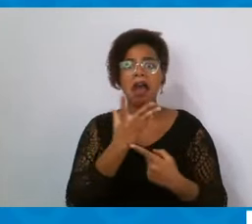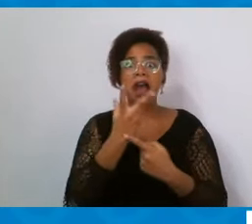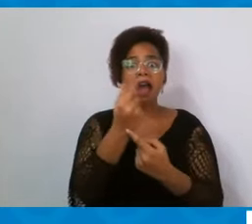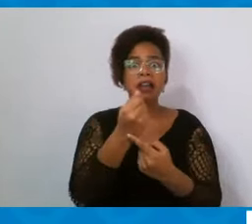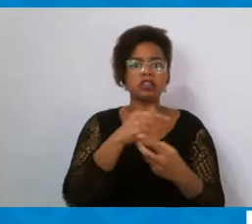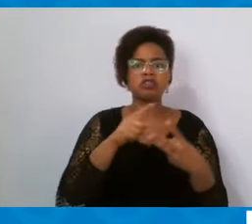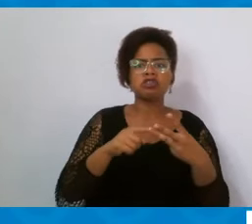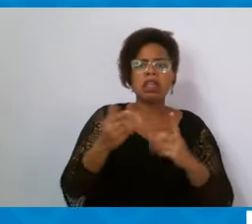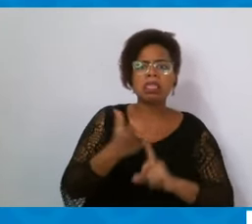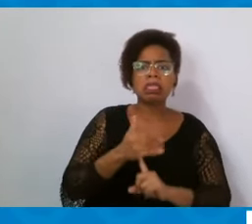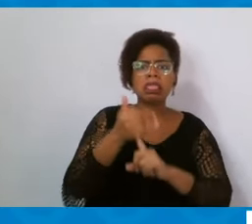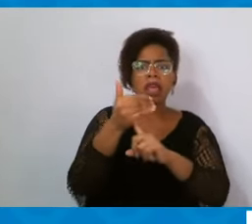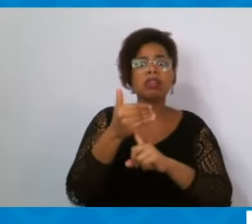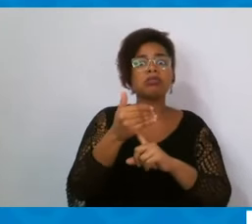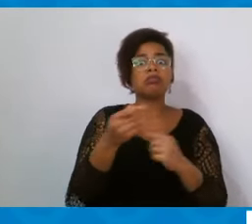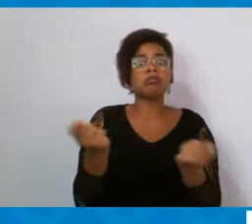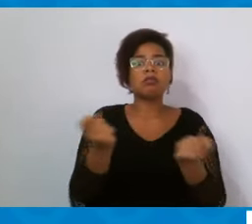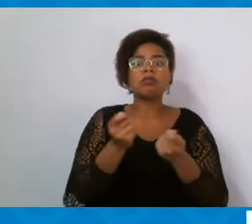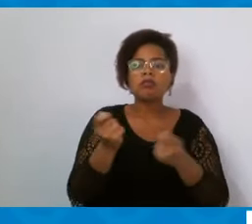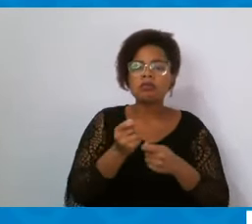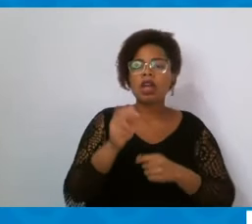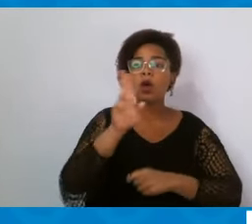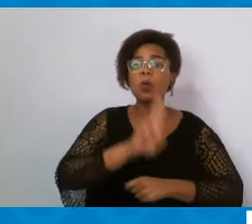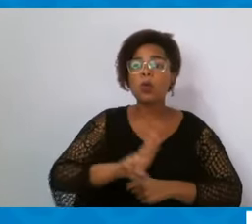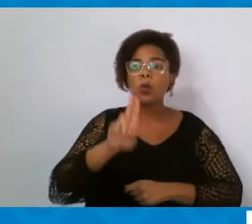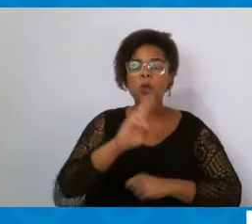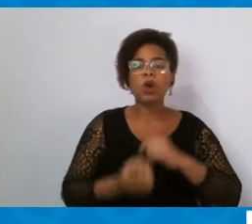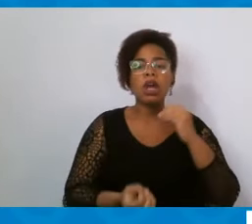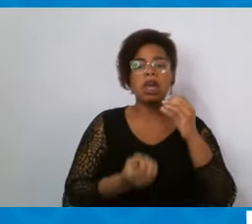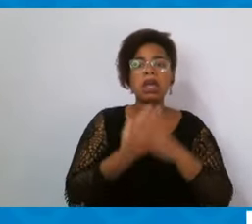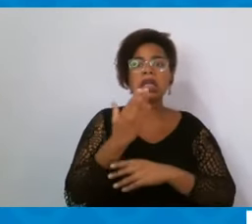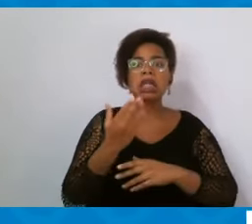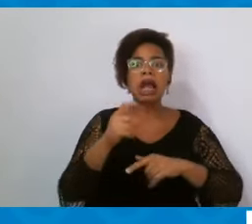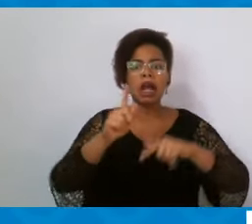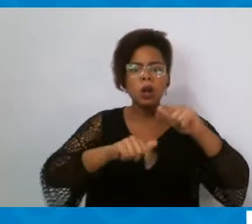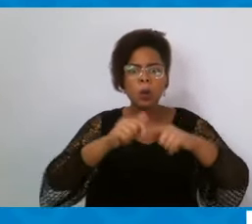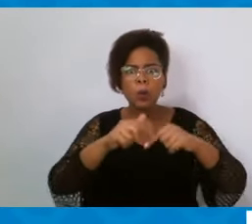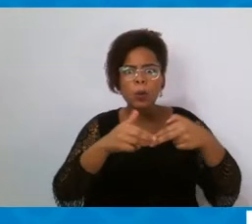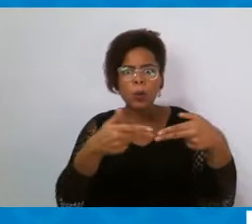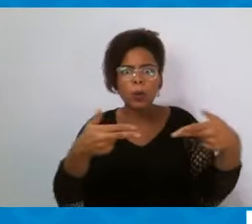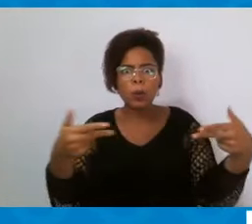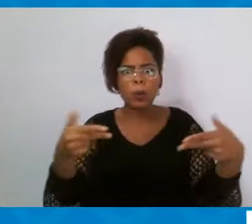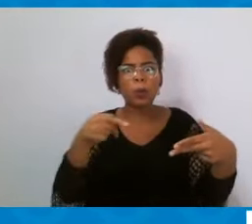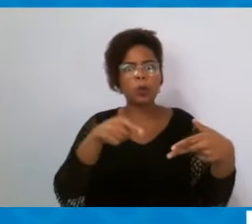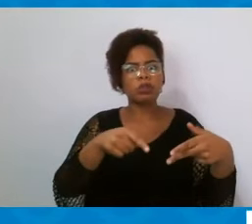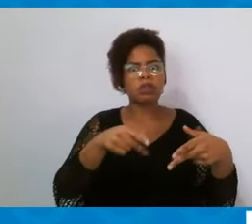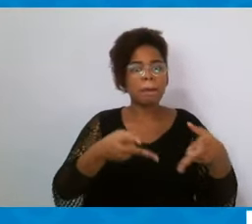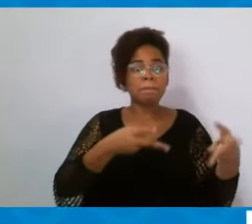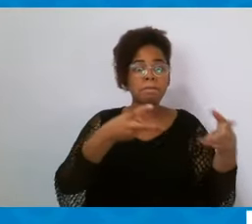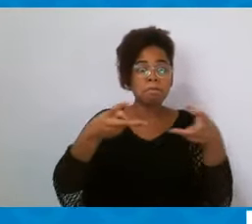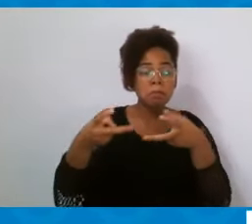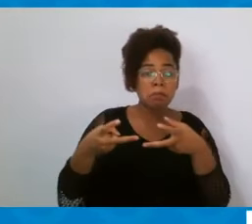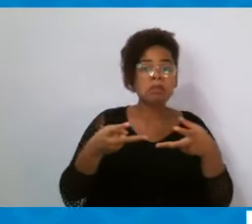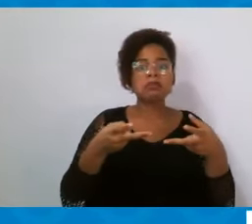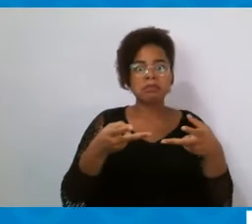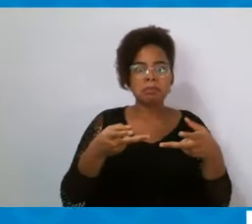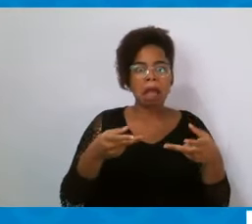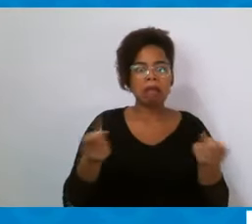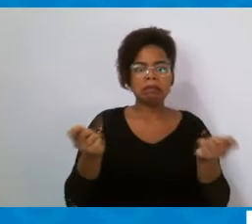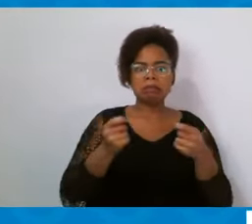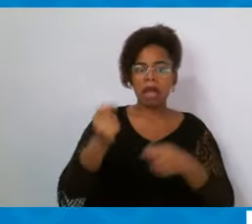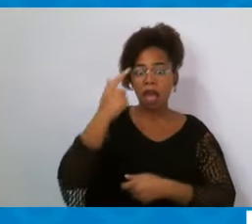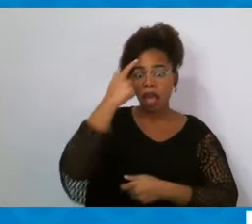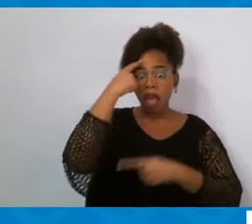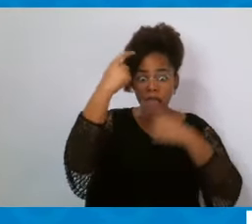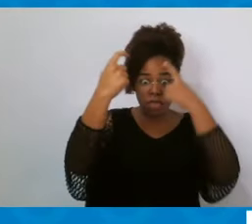da produção de artefatos, de coisas. É isso que a gente chama de dar visibilidade material.